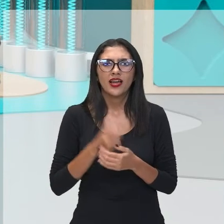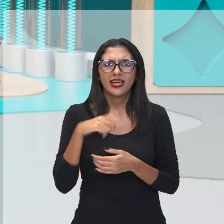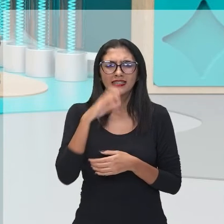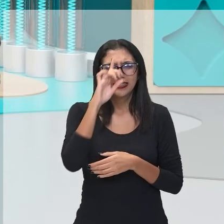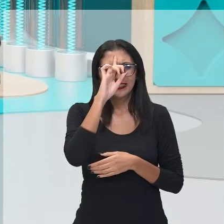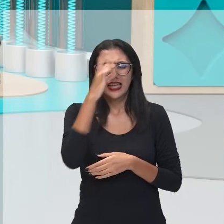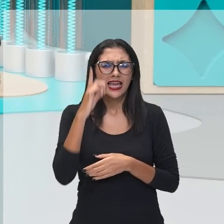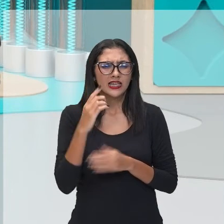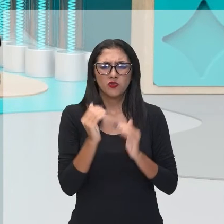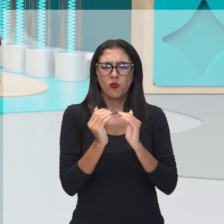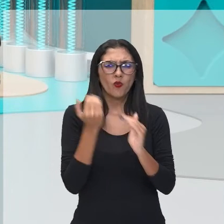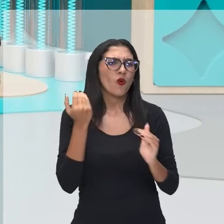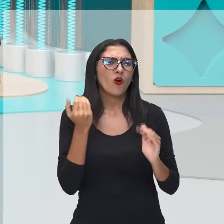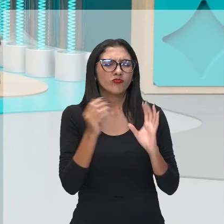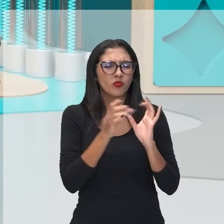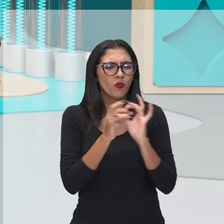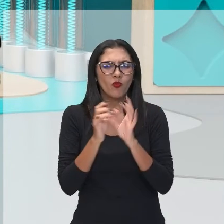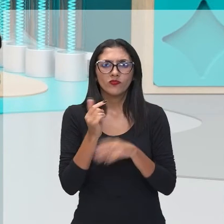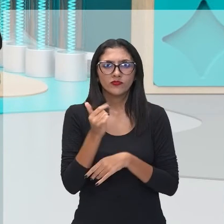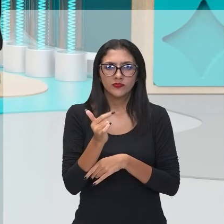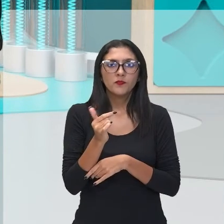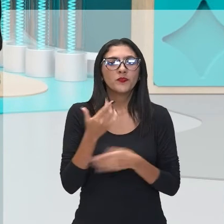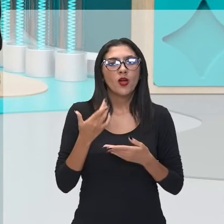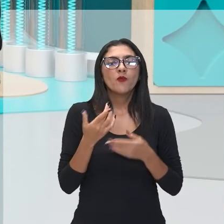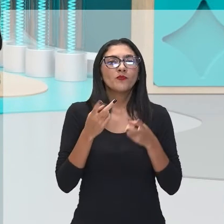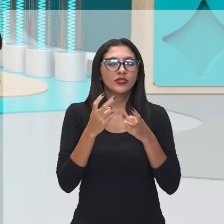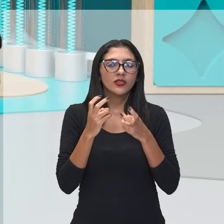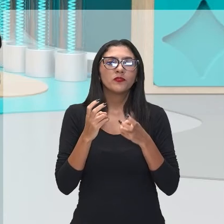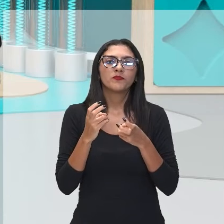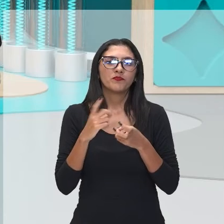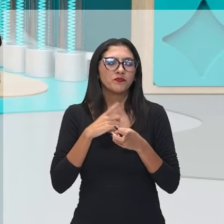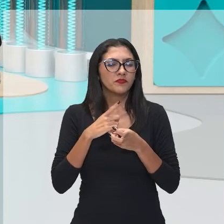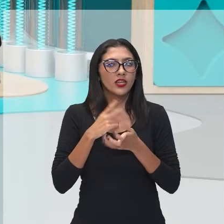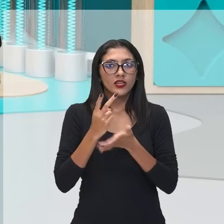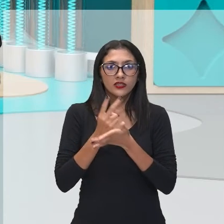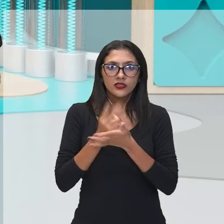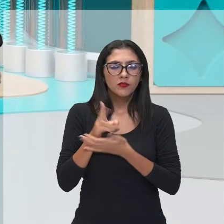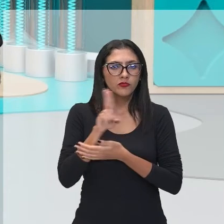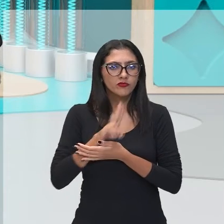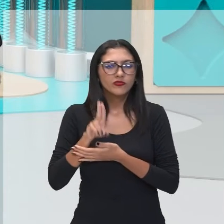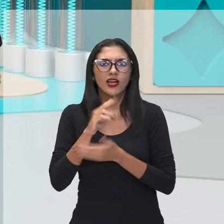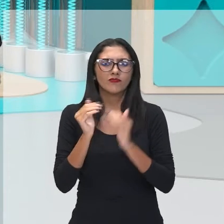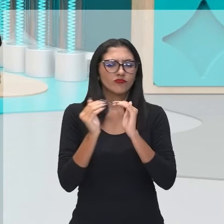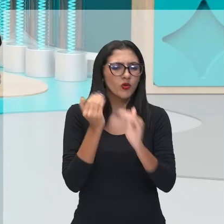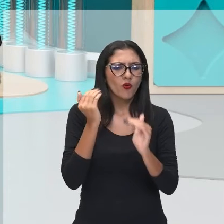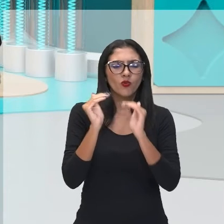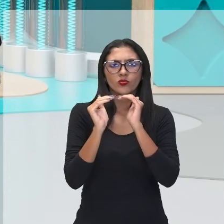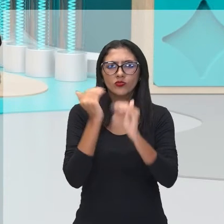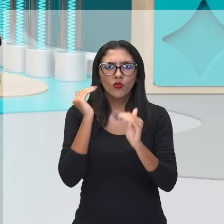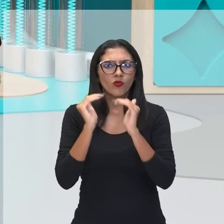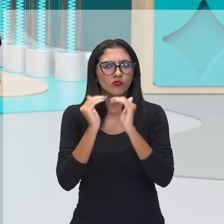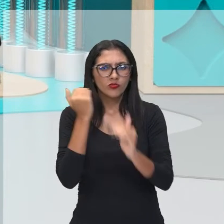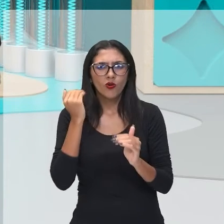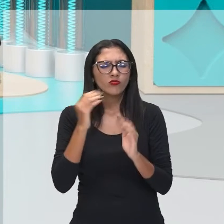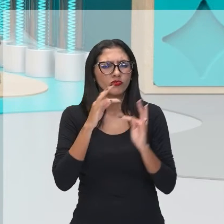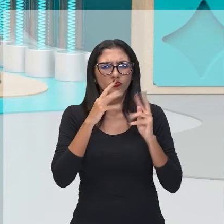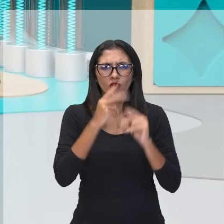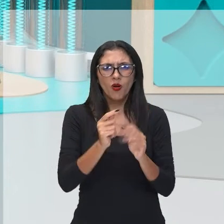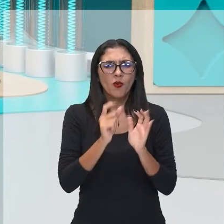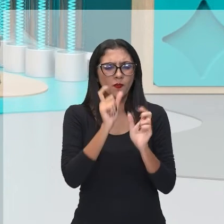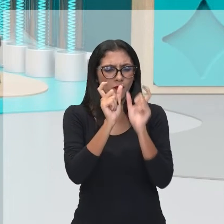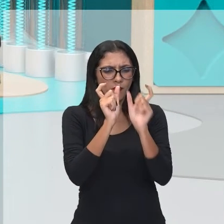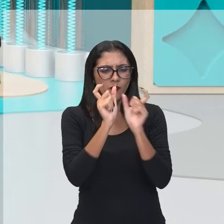coerentes. Então percebam que a todo momento nós temos esse movimento de negar, de refutar determinada ideia por